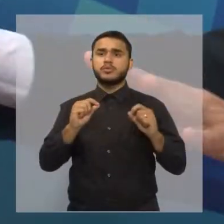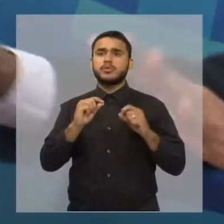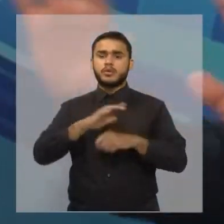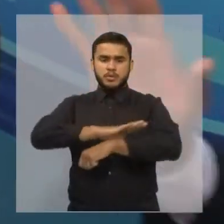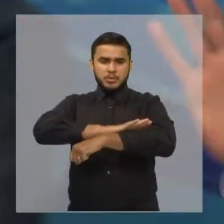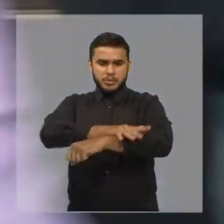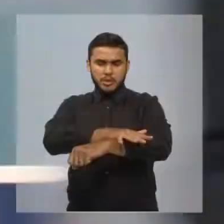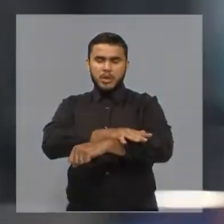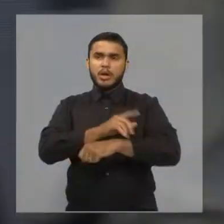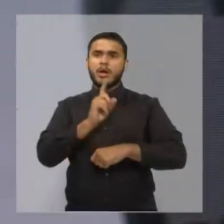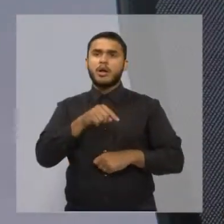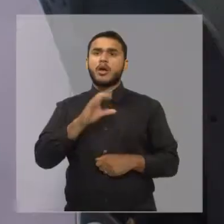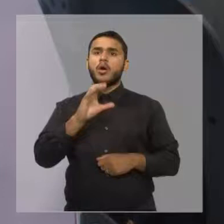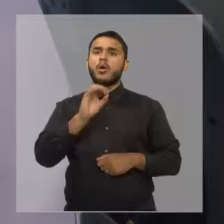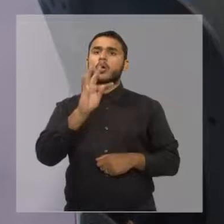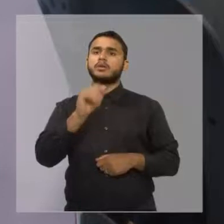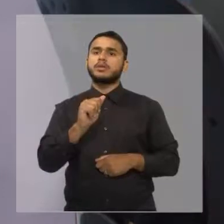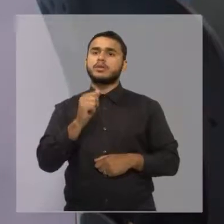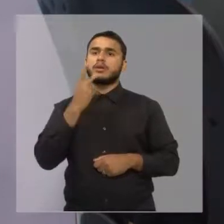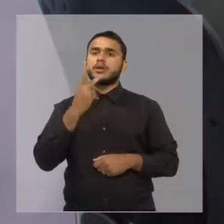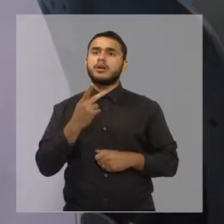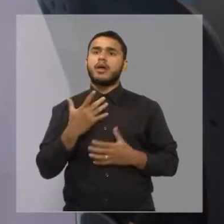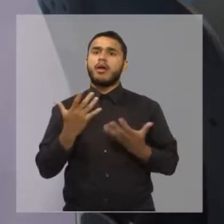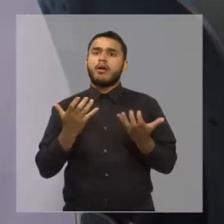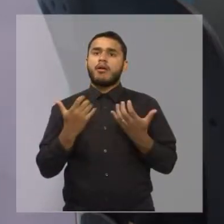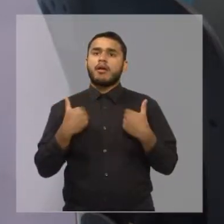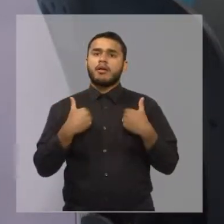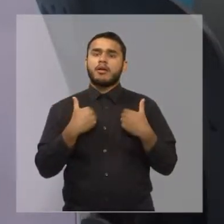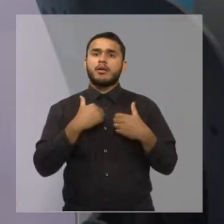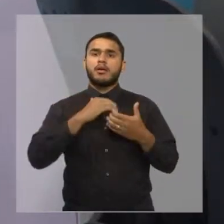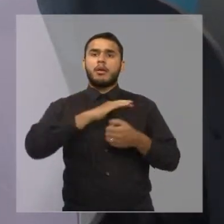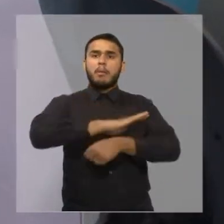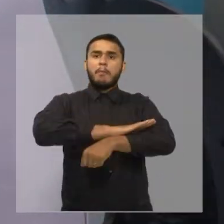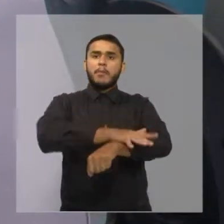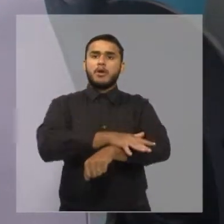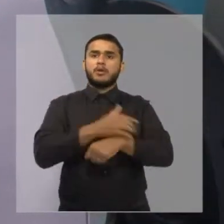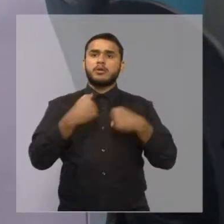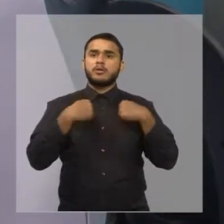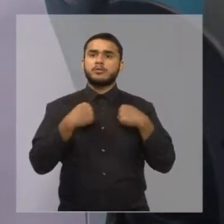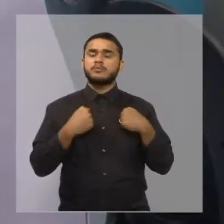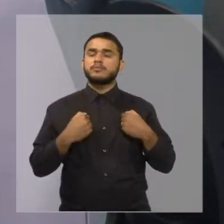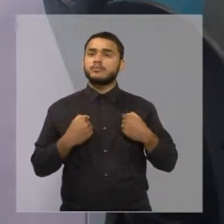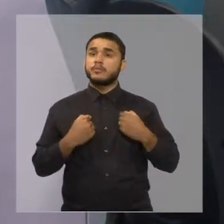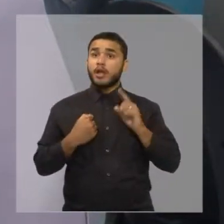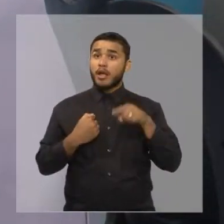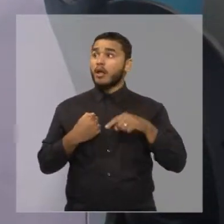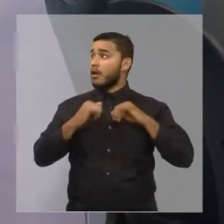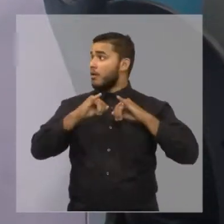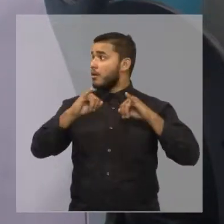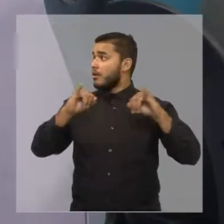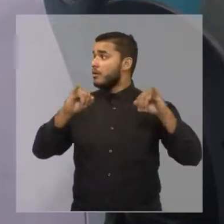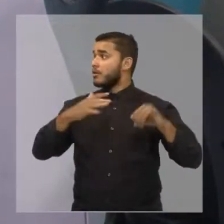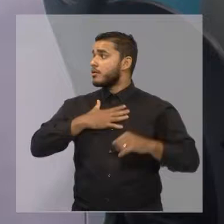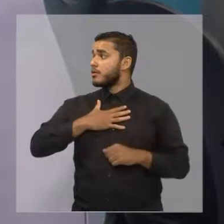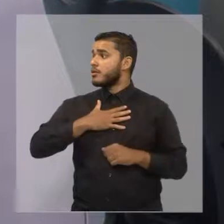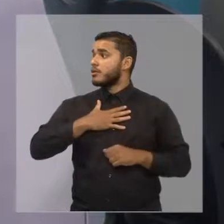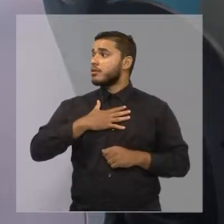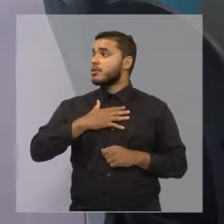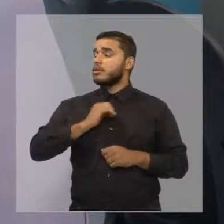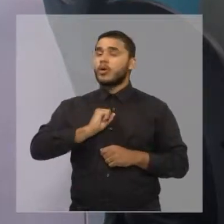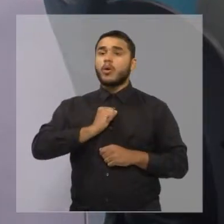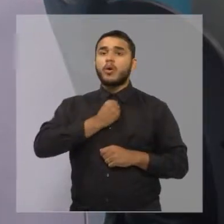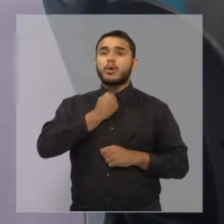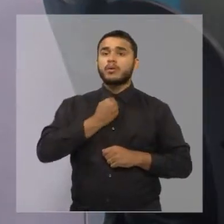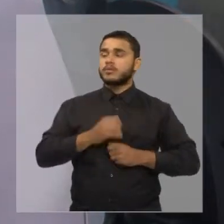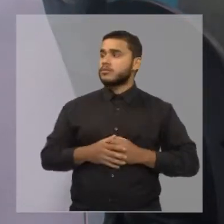quem é contra essa imposição de homogeneidade. Isso é pregação de ódio. E essa pregação de ódio... Não estou